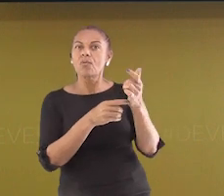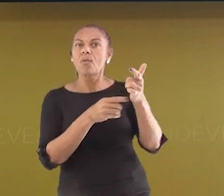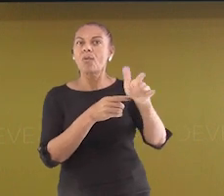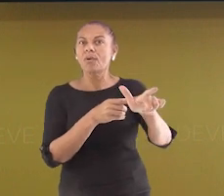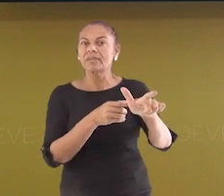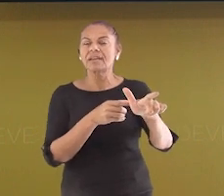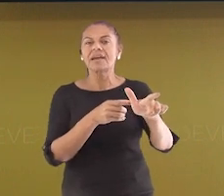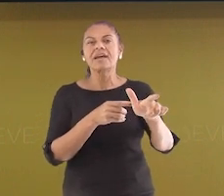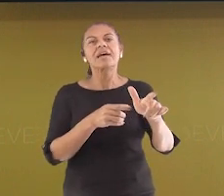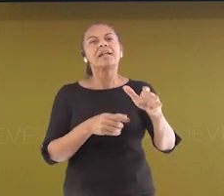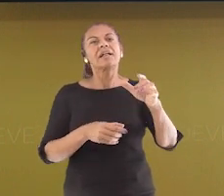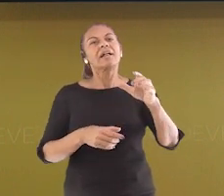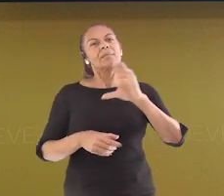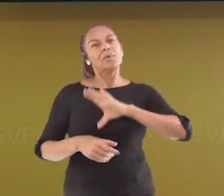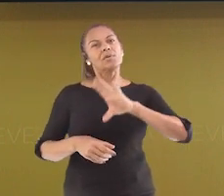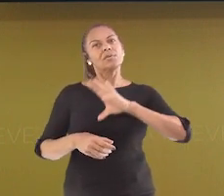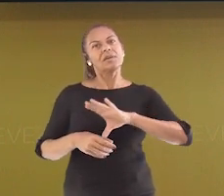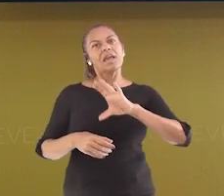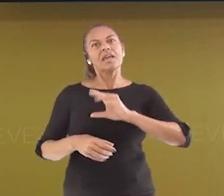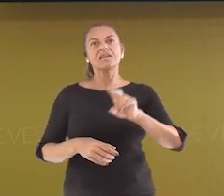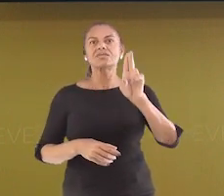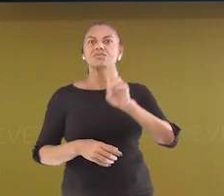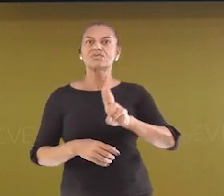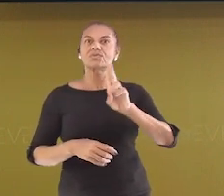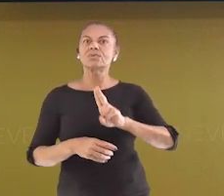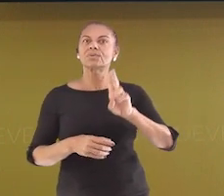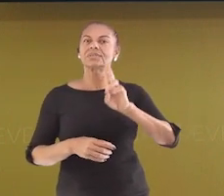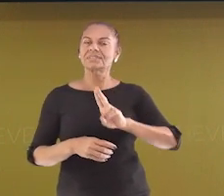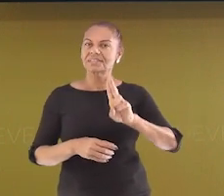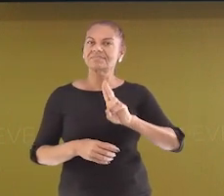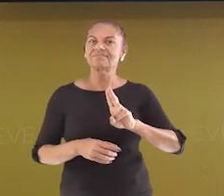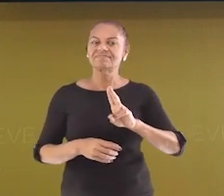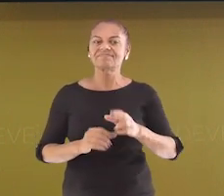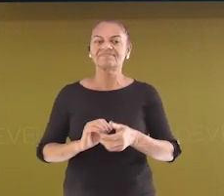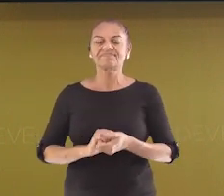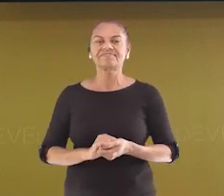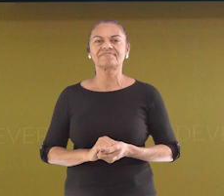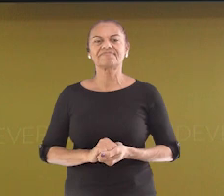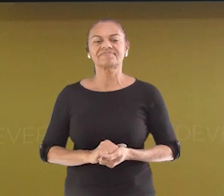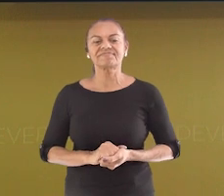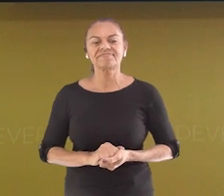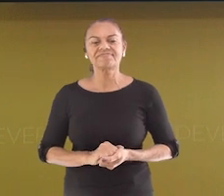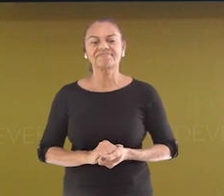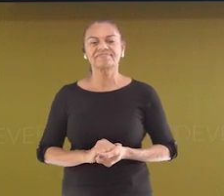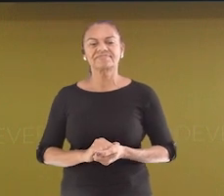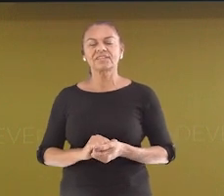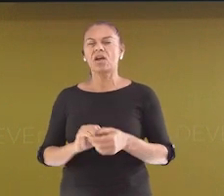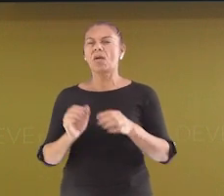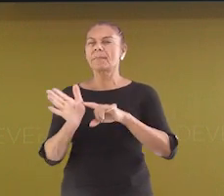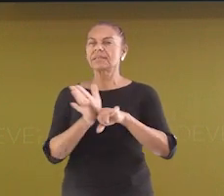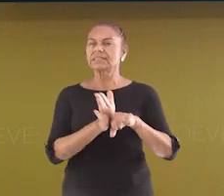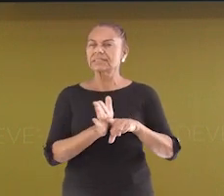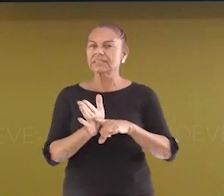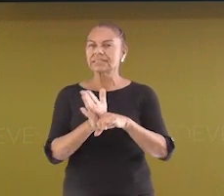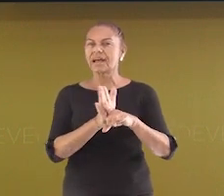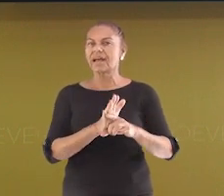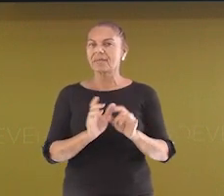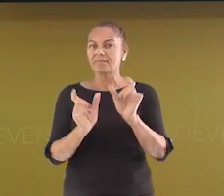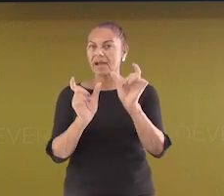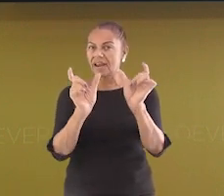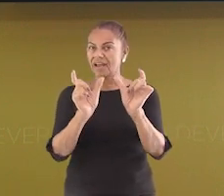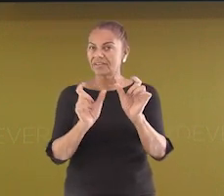a palavra, de que idioma ela vem e o que significa, caso a palavra não tenha sido traduzida literalmente para o português,